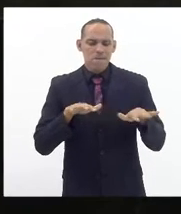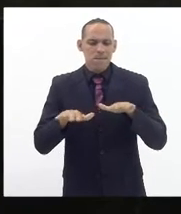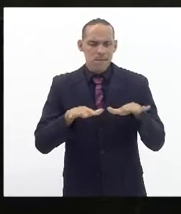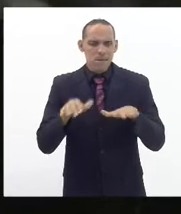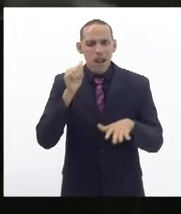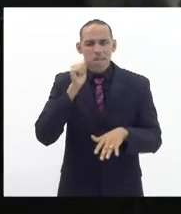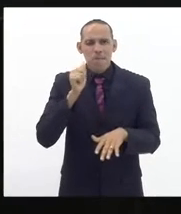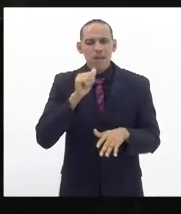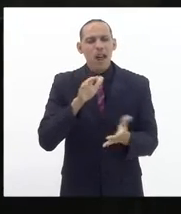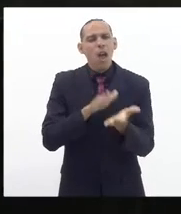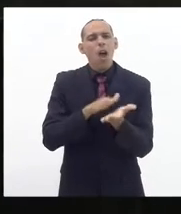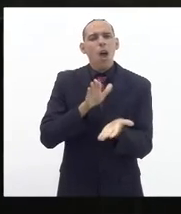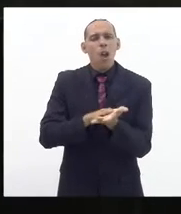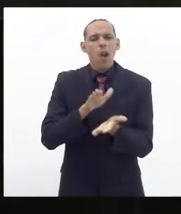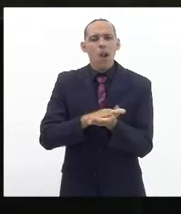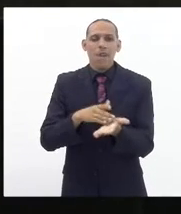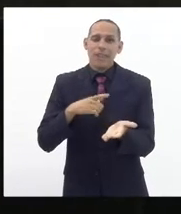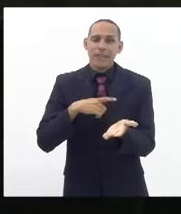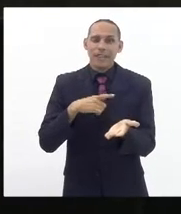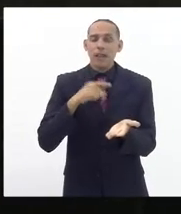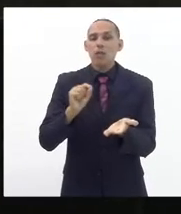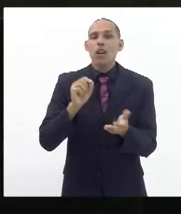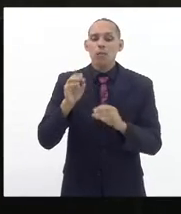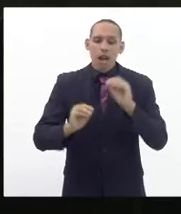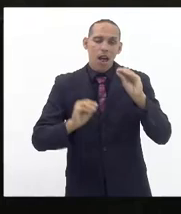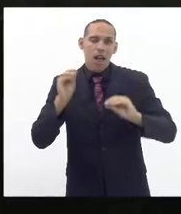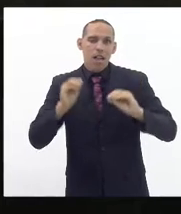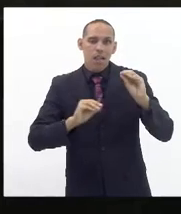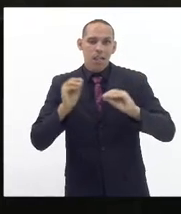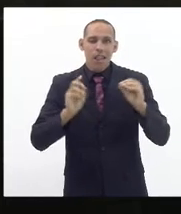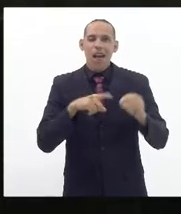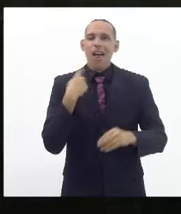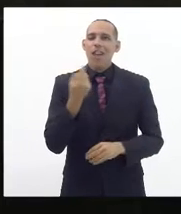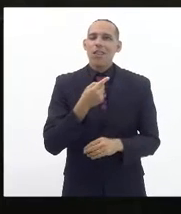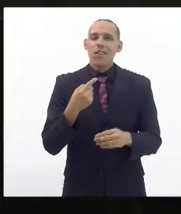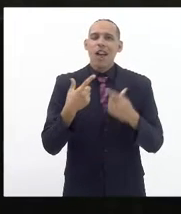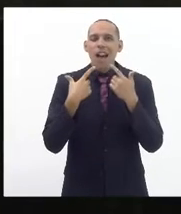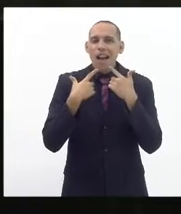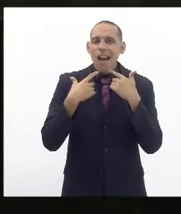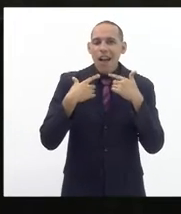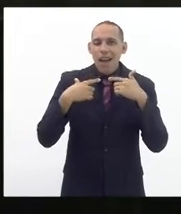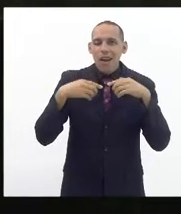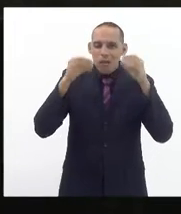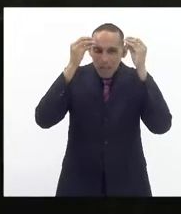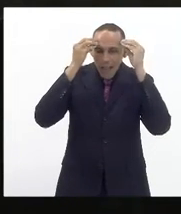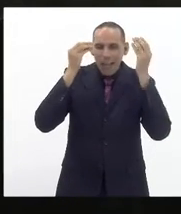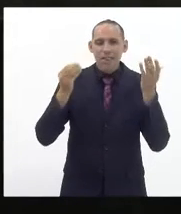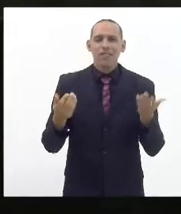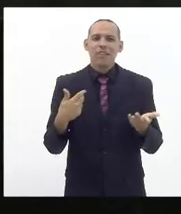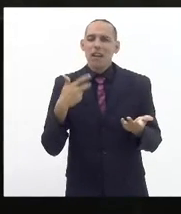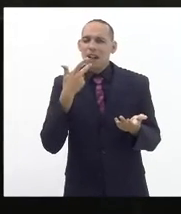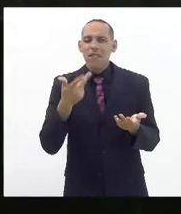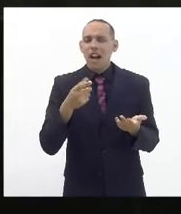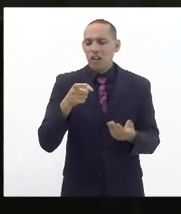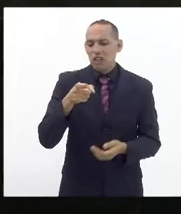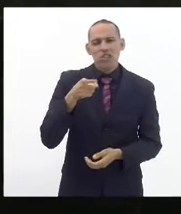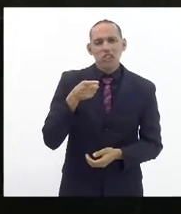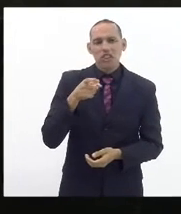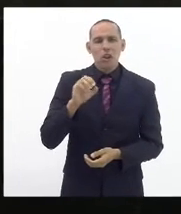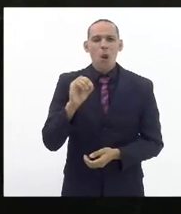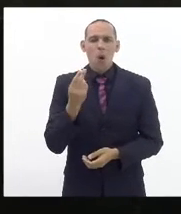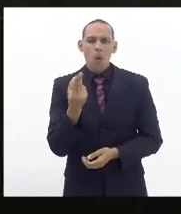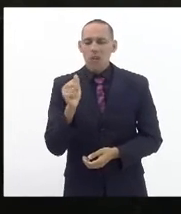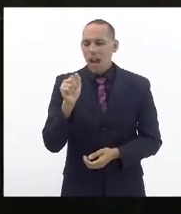mulheres cobrando uma flexibilização da nossa linguagem. Não estou falando meramente do X ou do